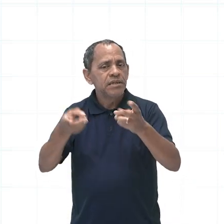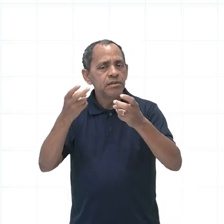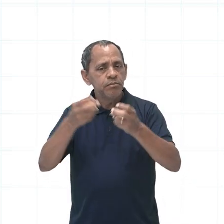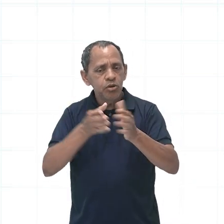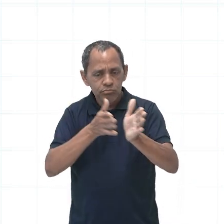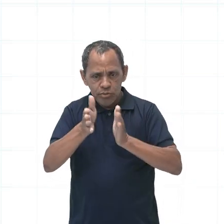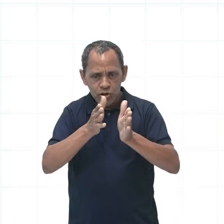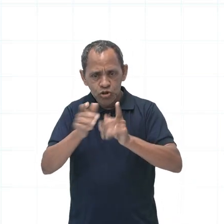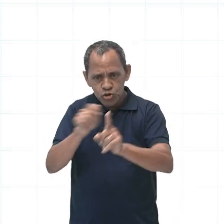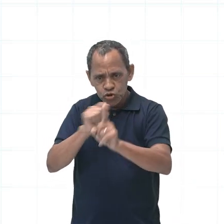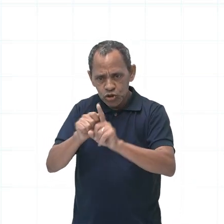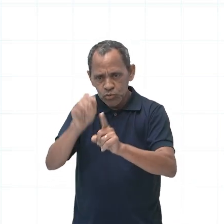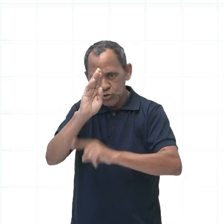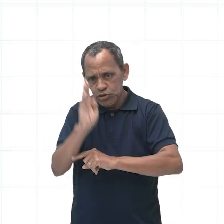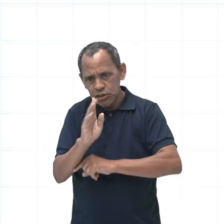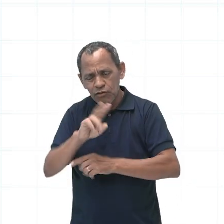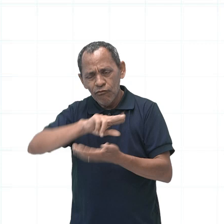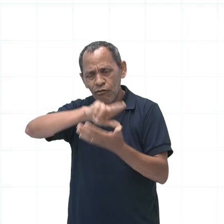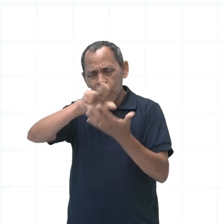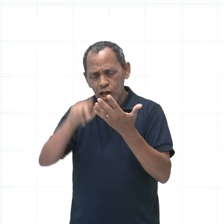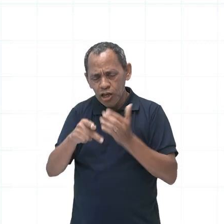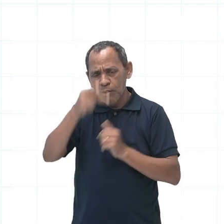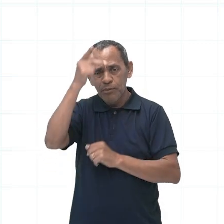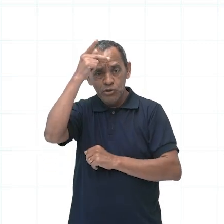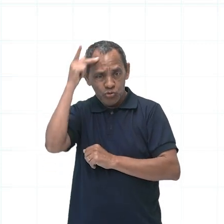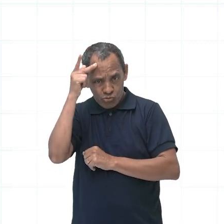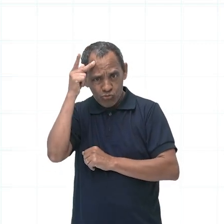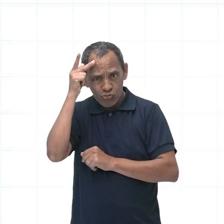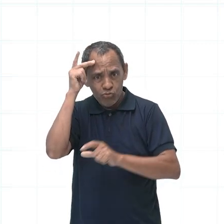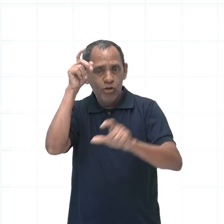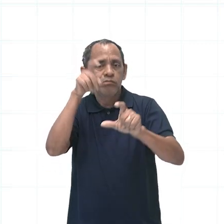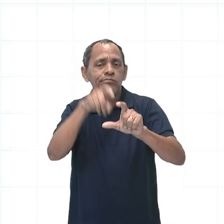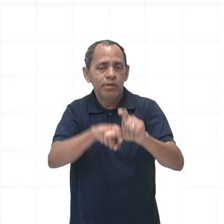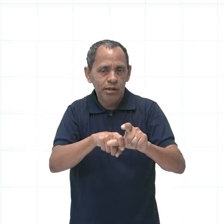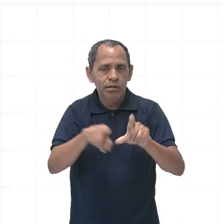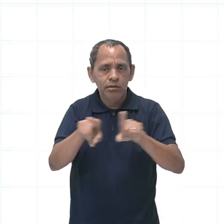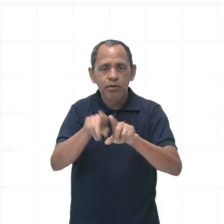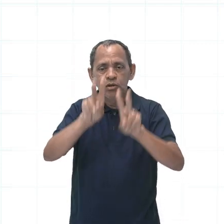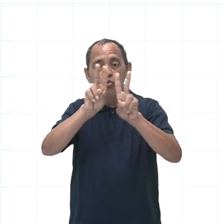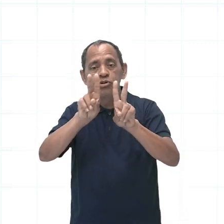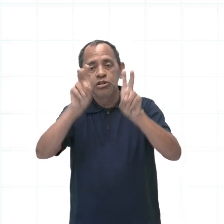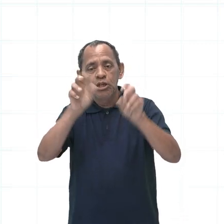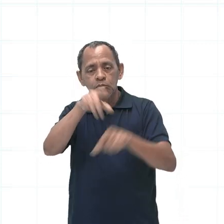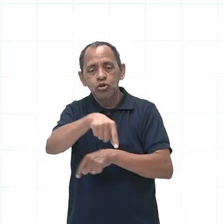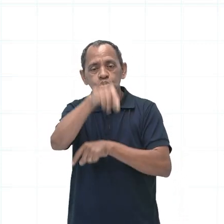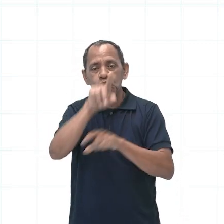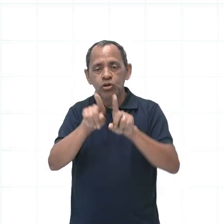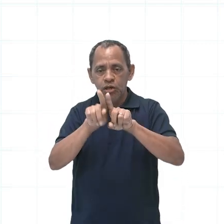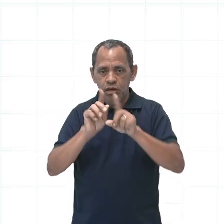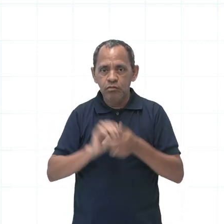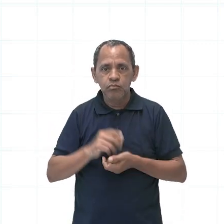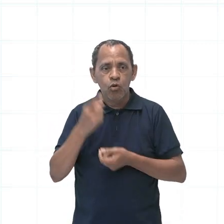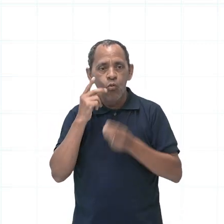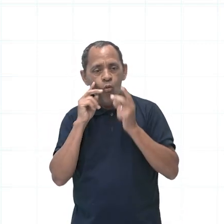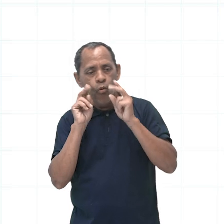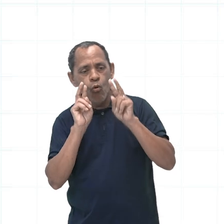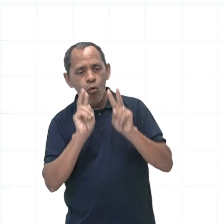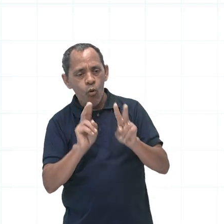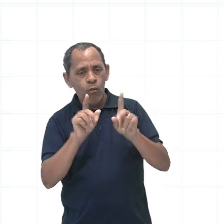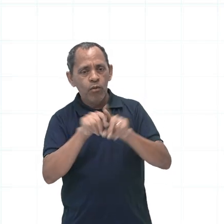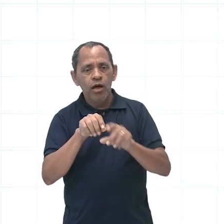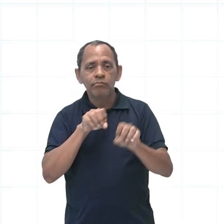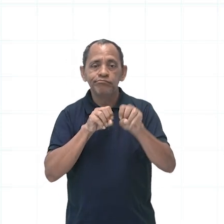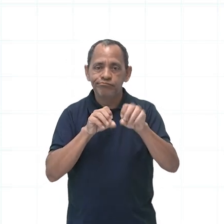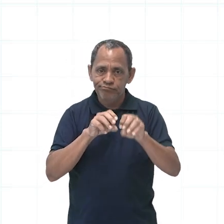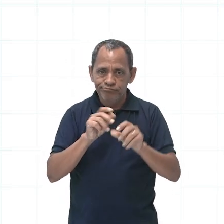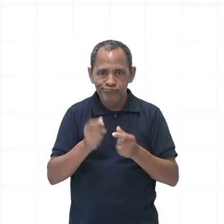sociedade brasileira que muitas pessoas estavam endividadas. Então, a temática que se escolheu foi exatamente esse olhar para a